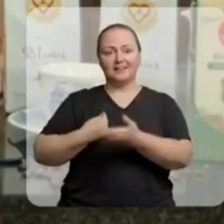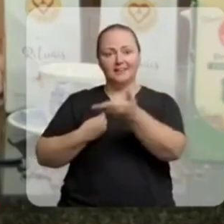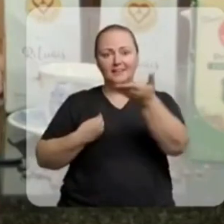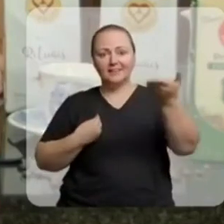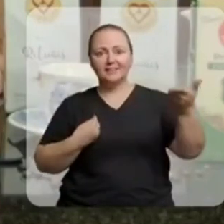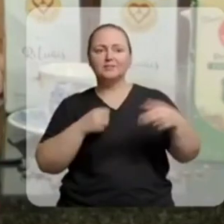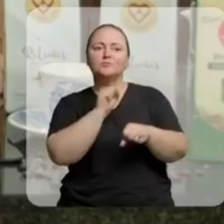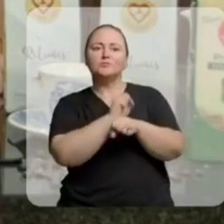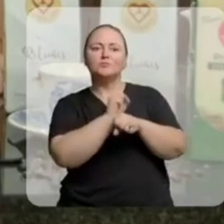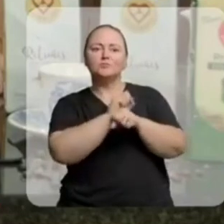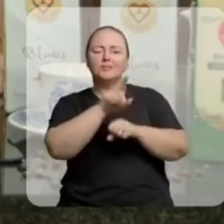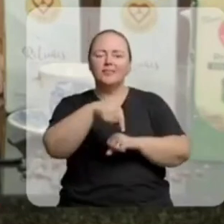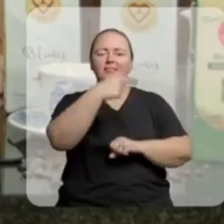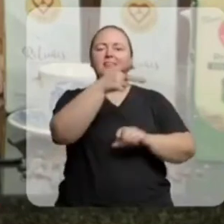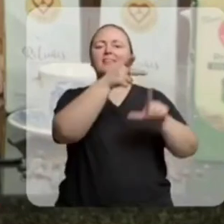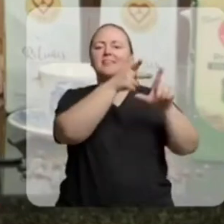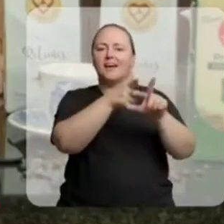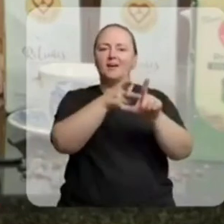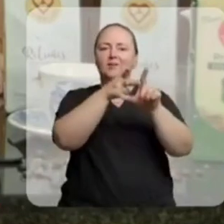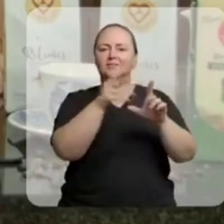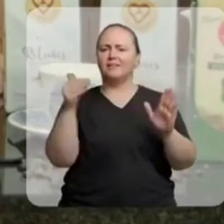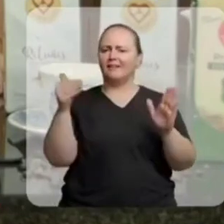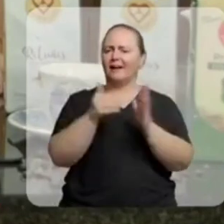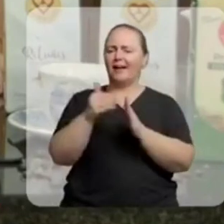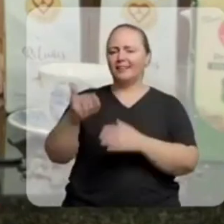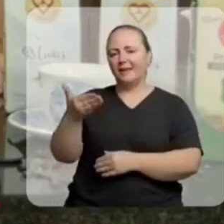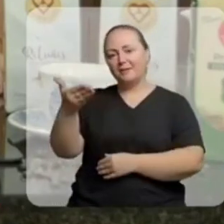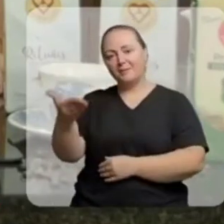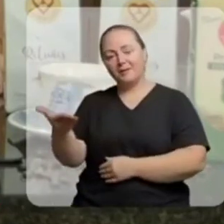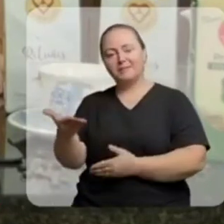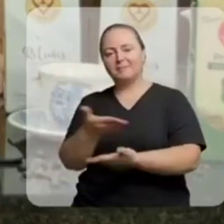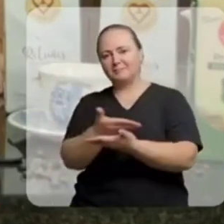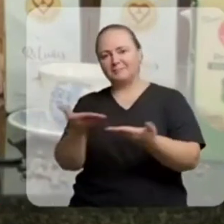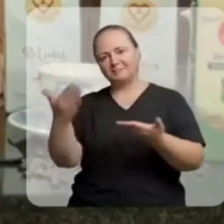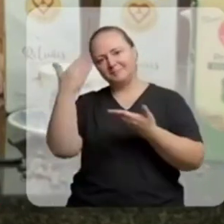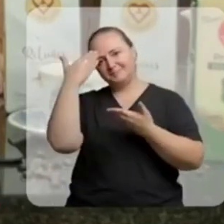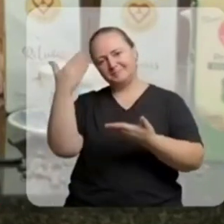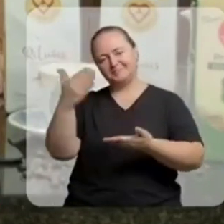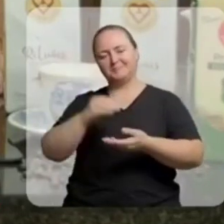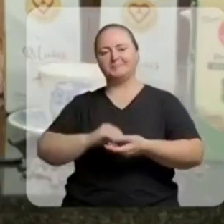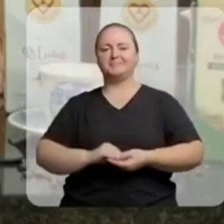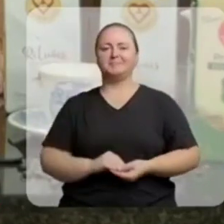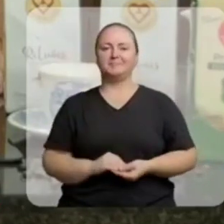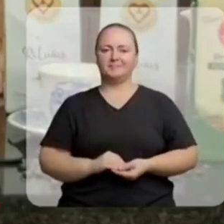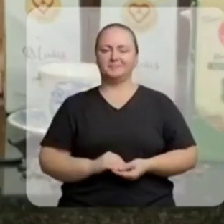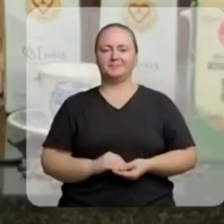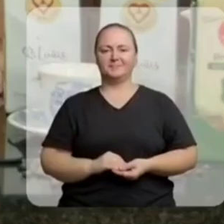vocês na próxima live. Até a próxima, então. Valeu, gente. Tchau, tchau. Tchau.